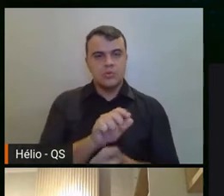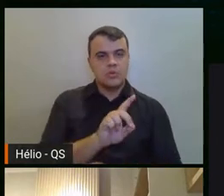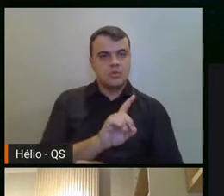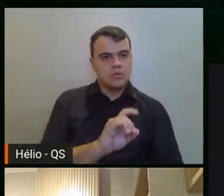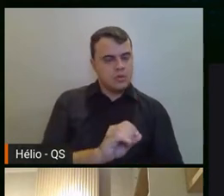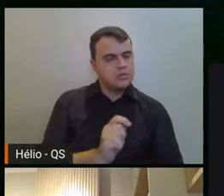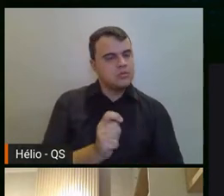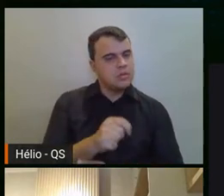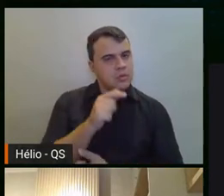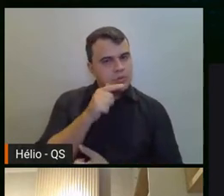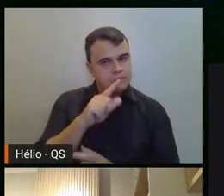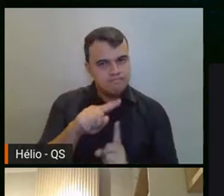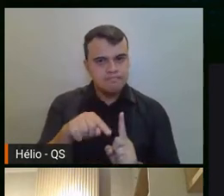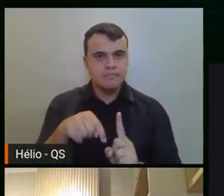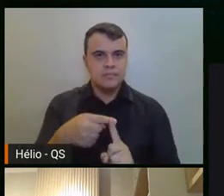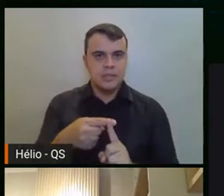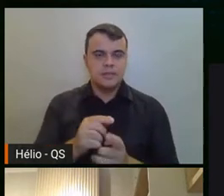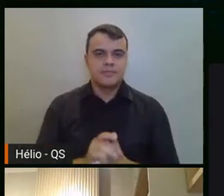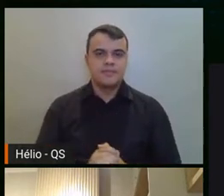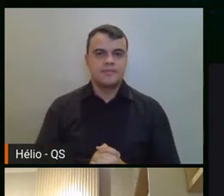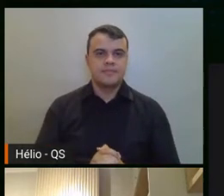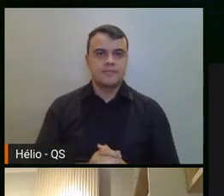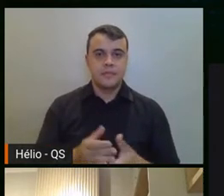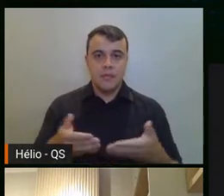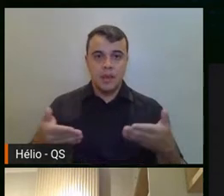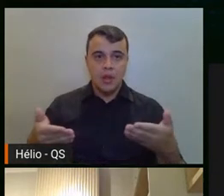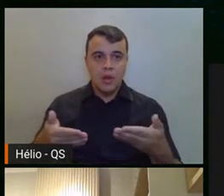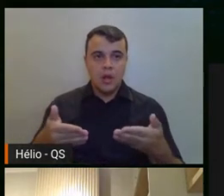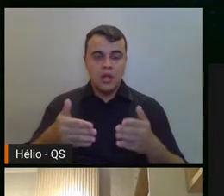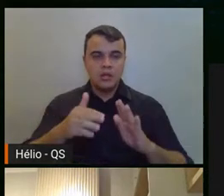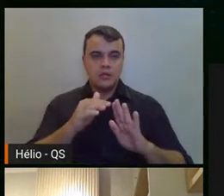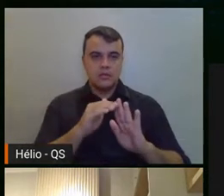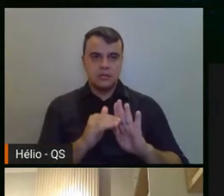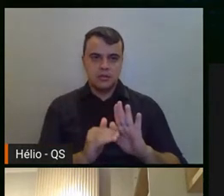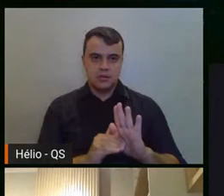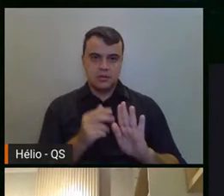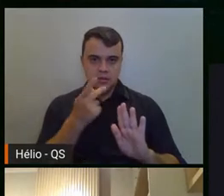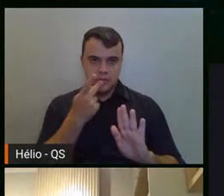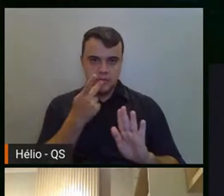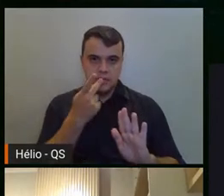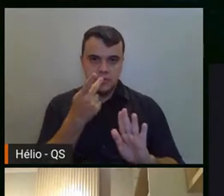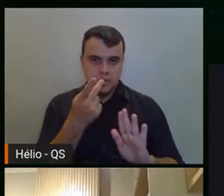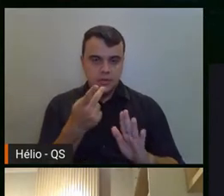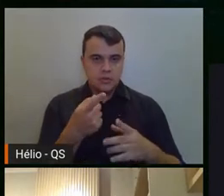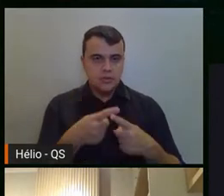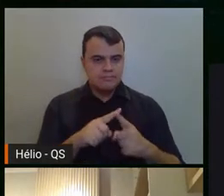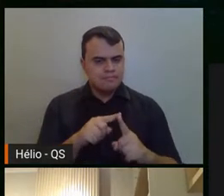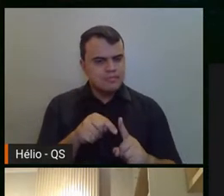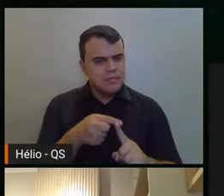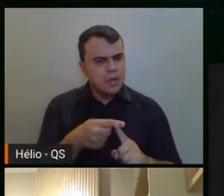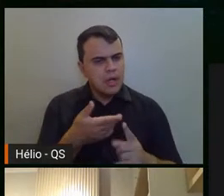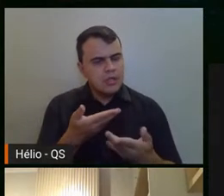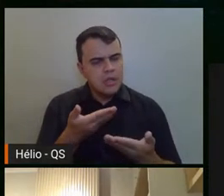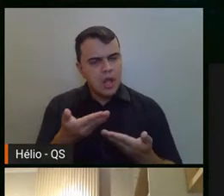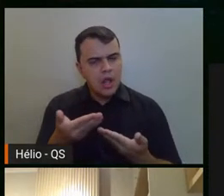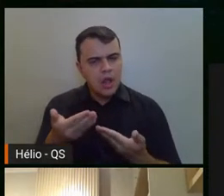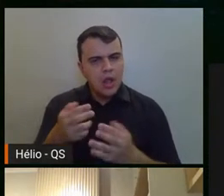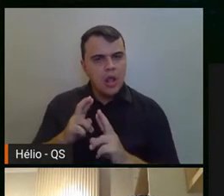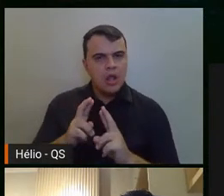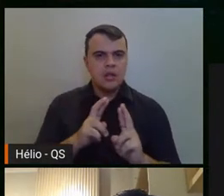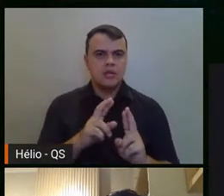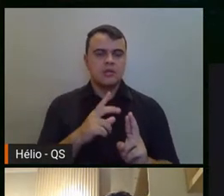poder chegar ainda mais longe e aqui galera tem a questão do ranking que a gente estava falando né então quanto mais você interagir mais